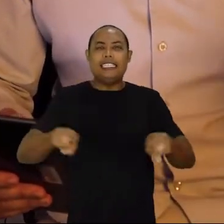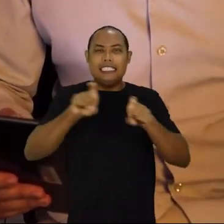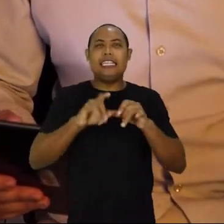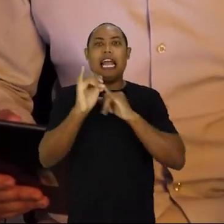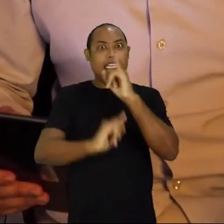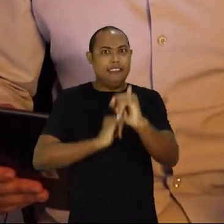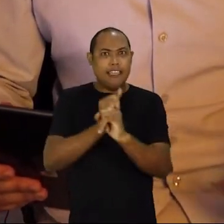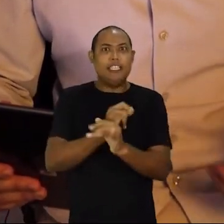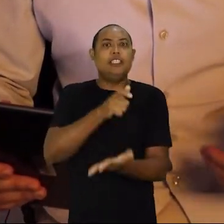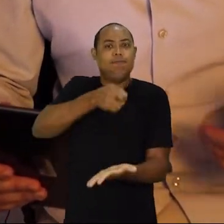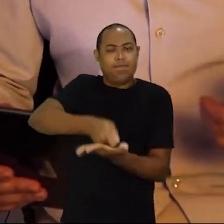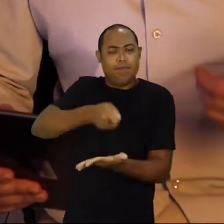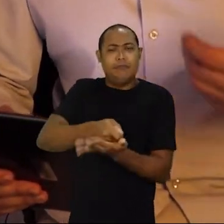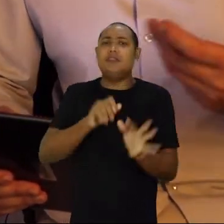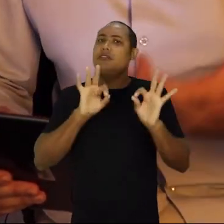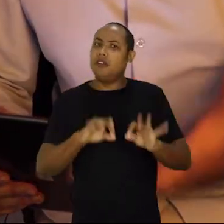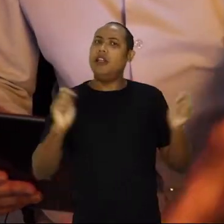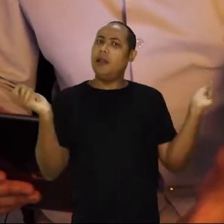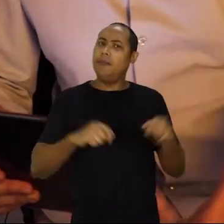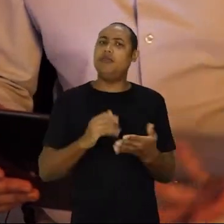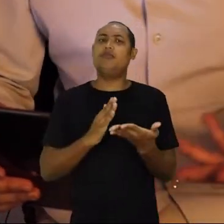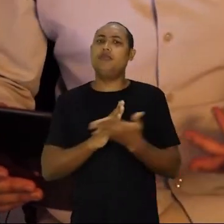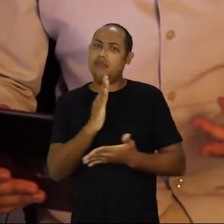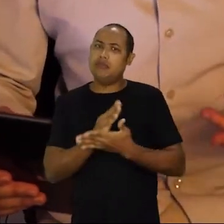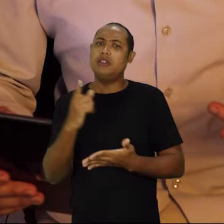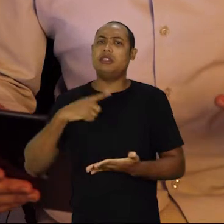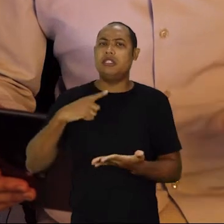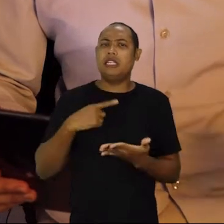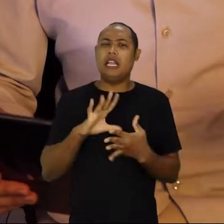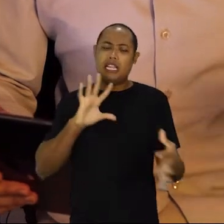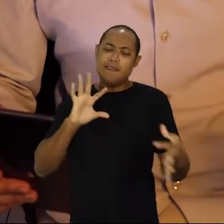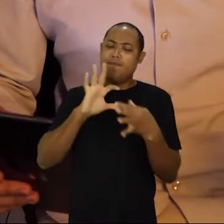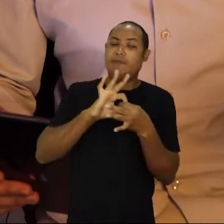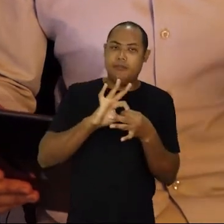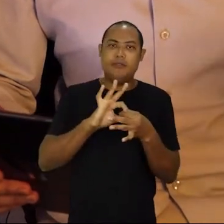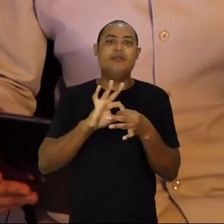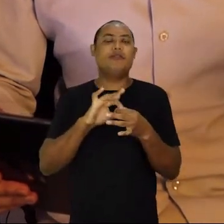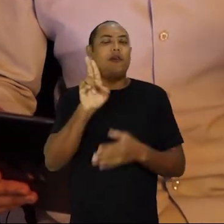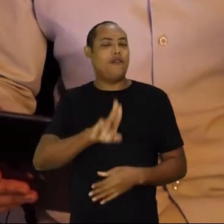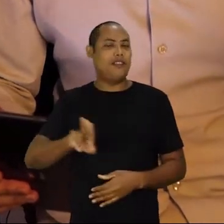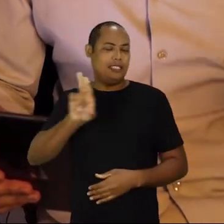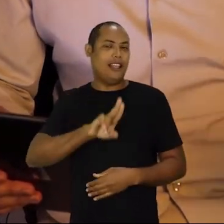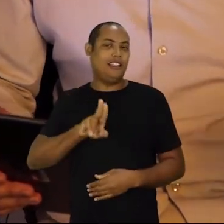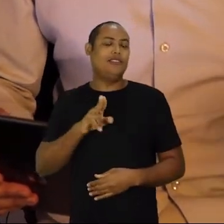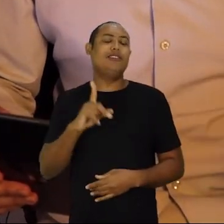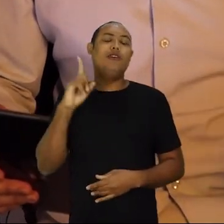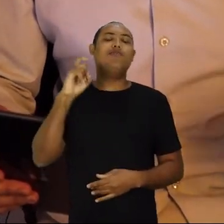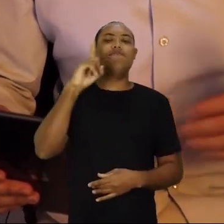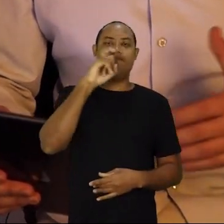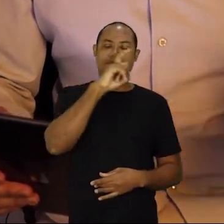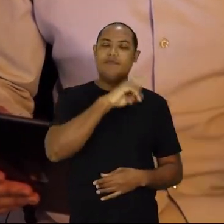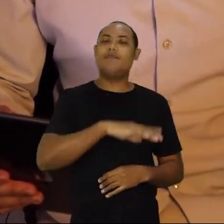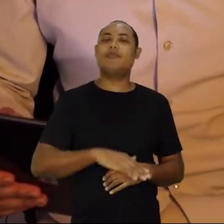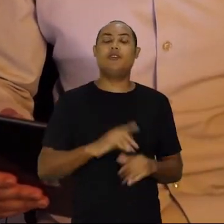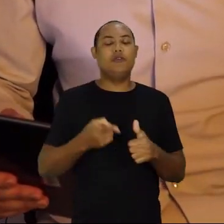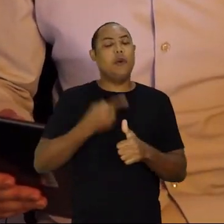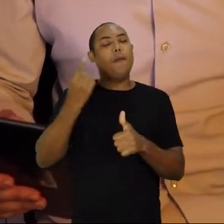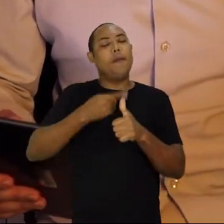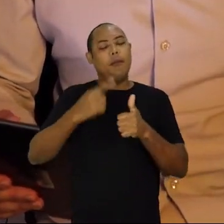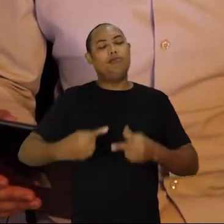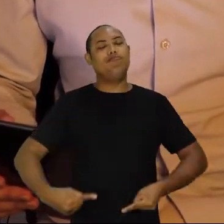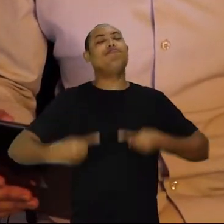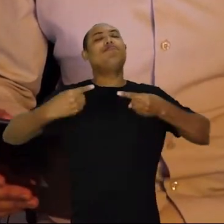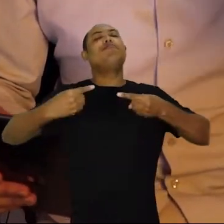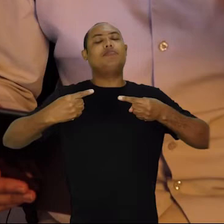qualidade, acesso à internet e, portanto, garantir esse acesso esse vínculo dos estudantes com a nossa